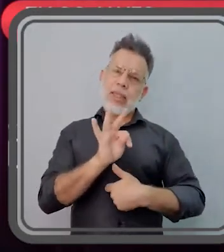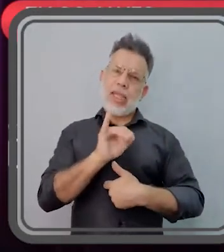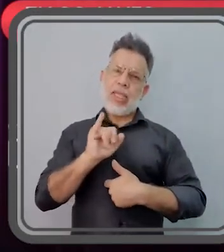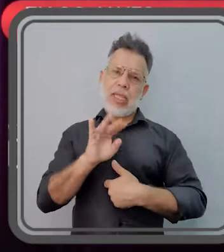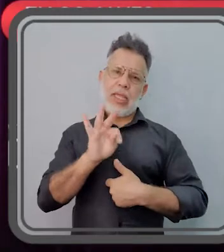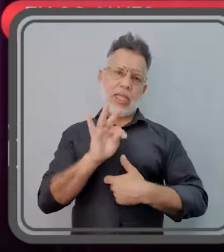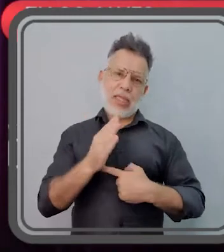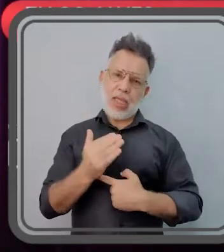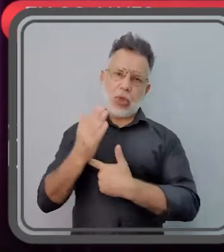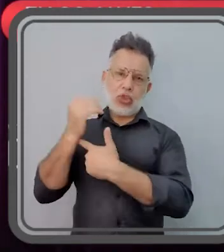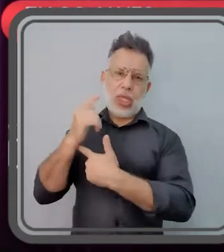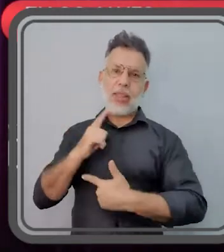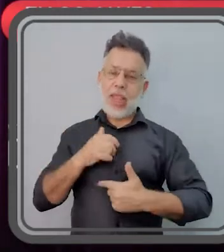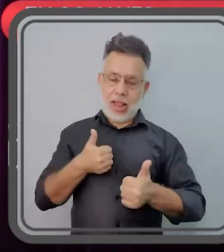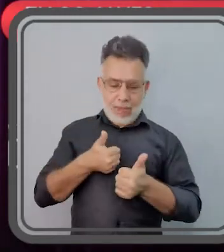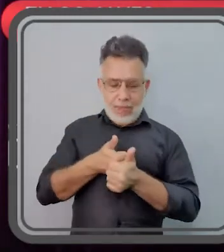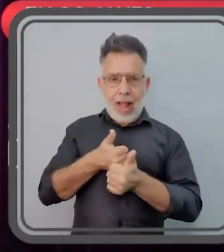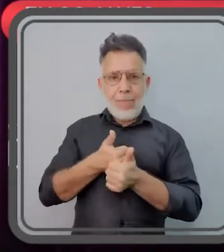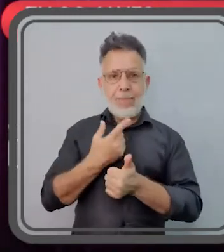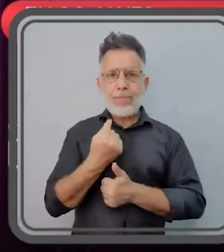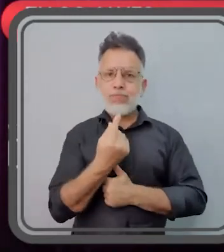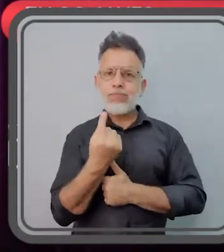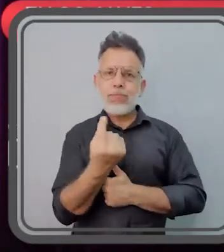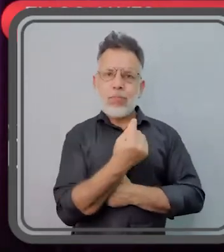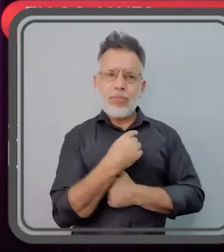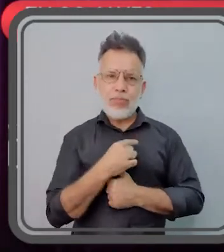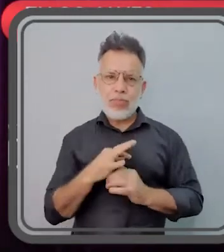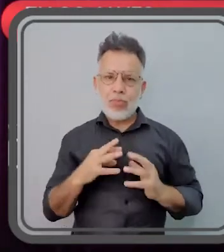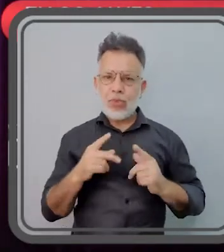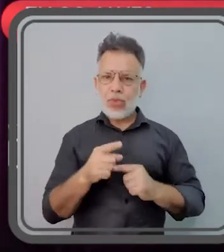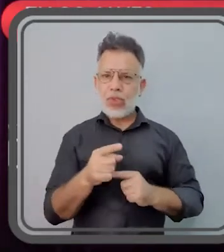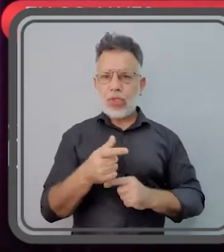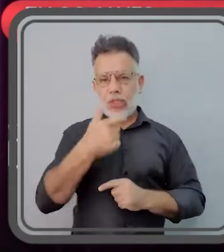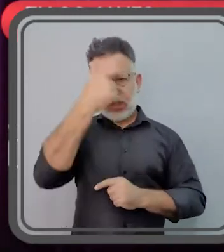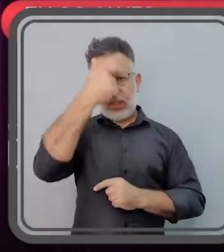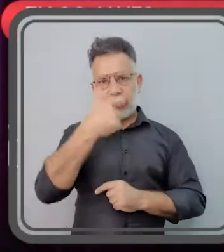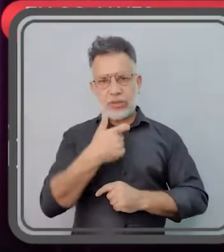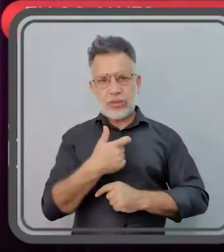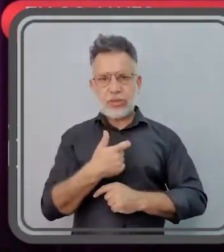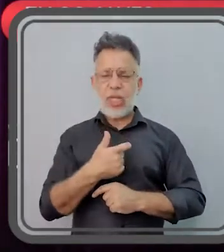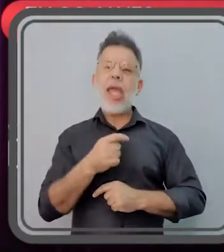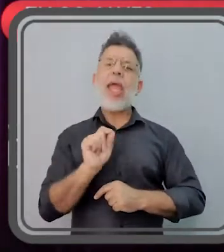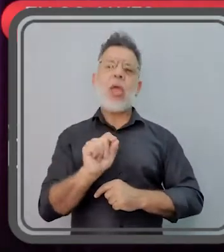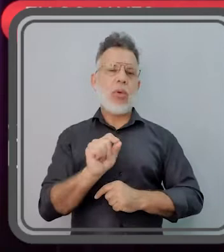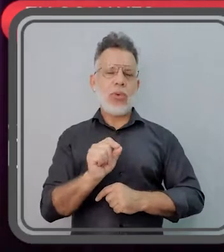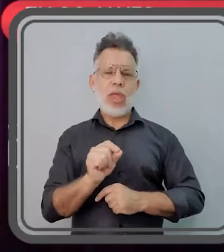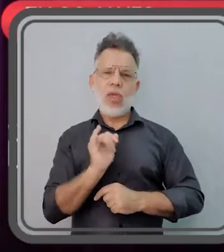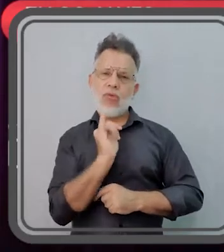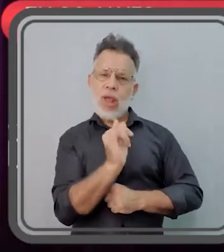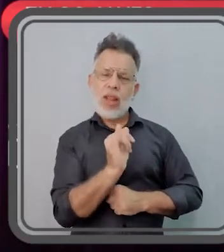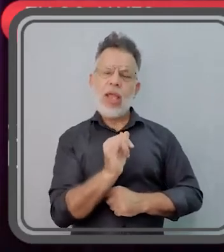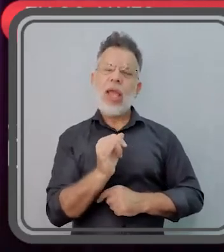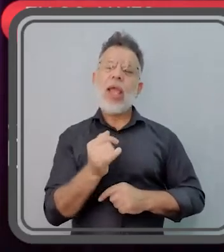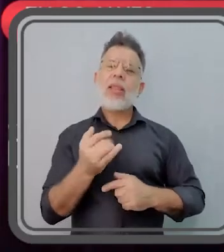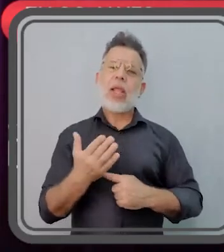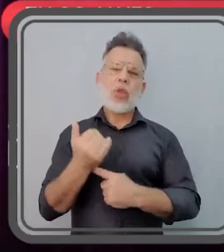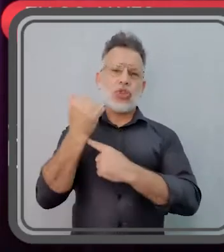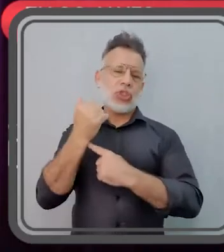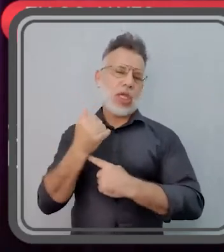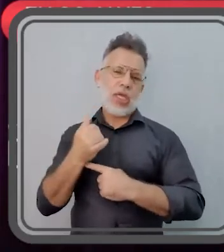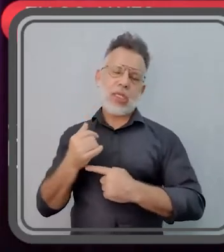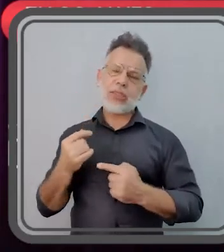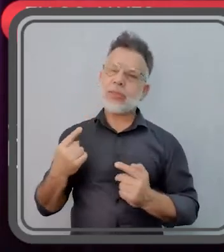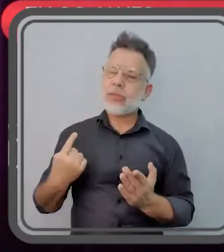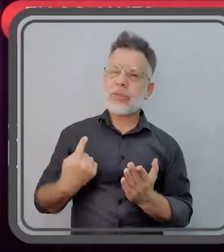cada dia mais perto e às vezes posso falar que tecnologia é a cor de cada business, não? Porque